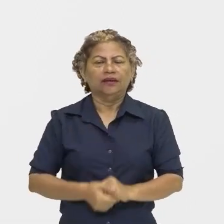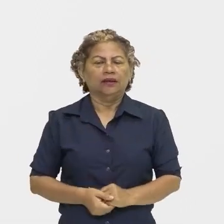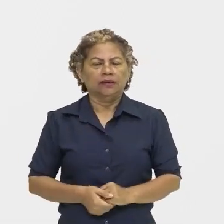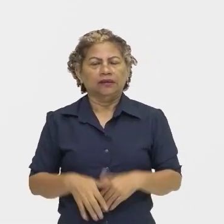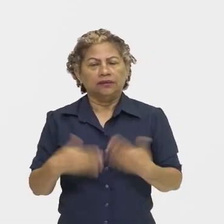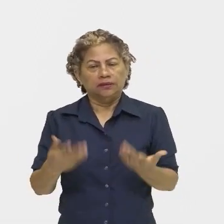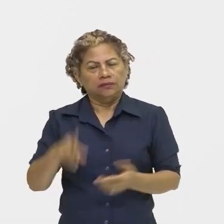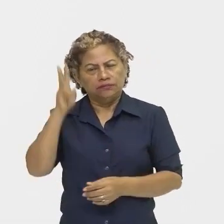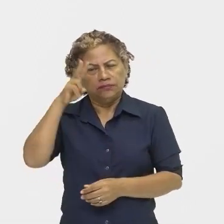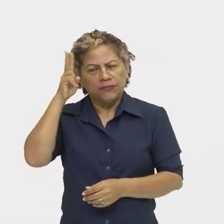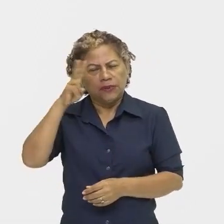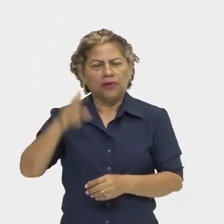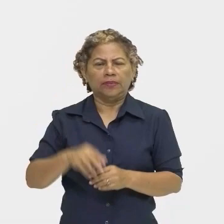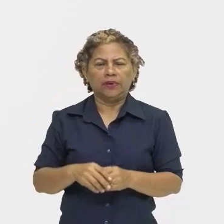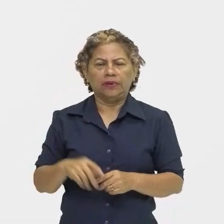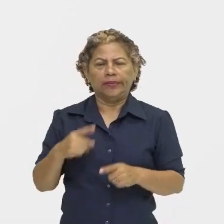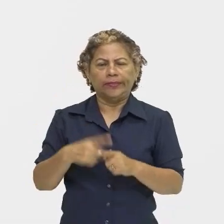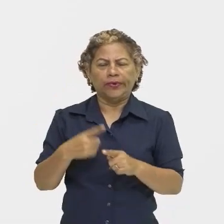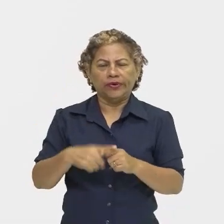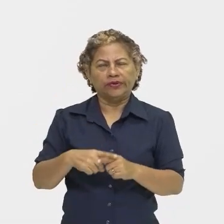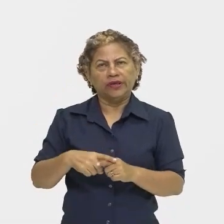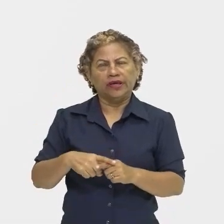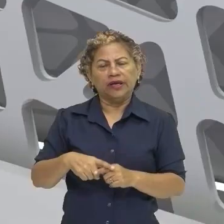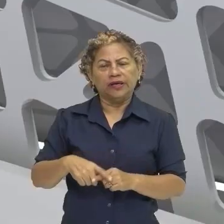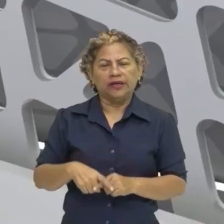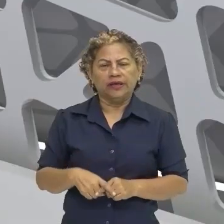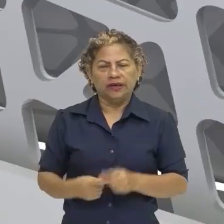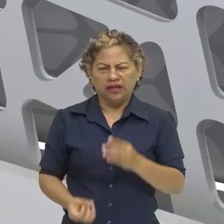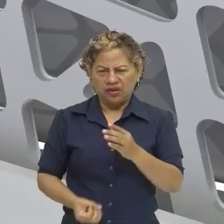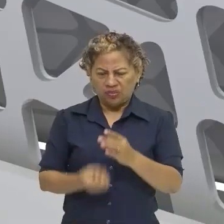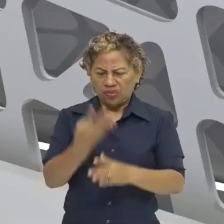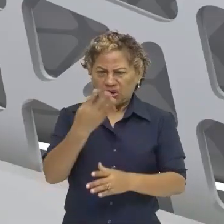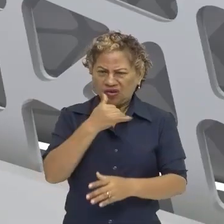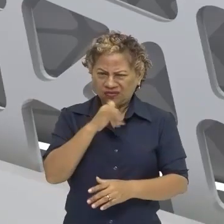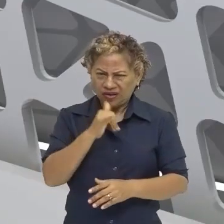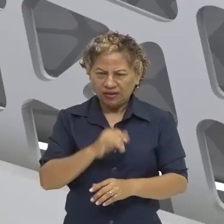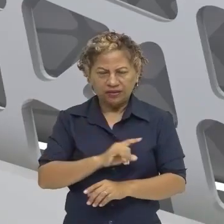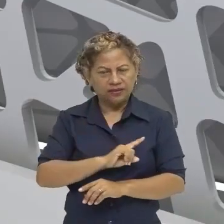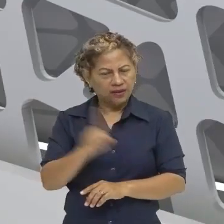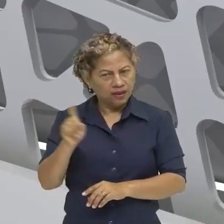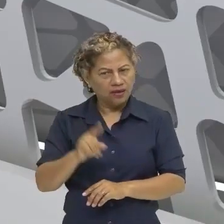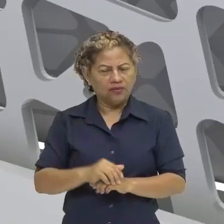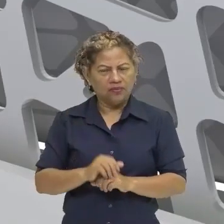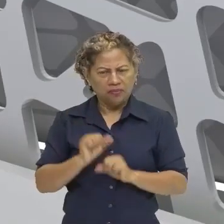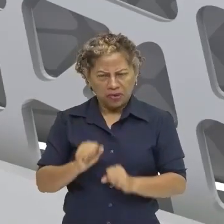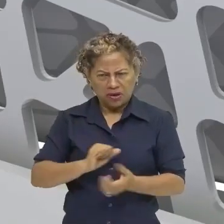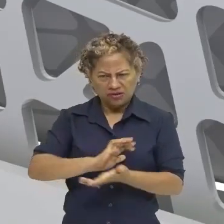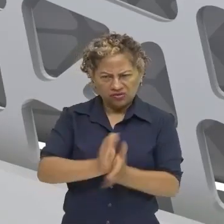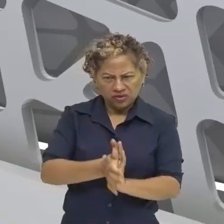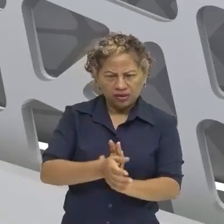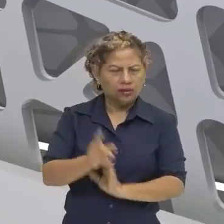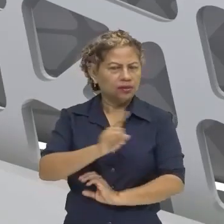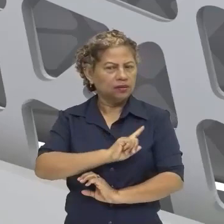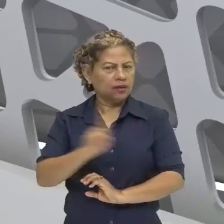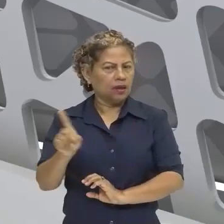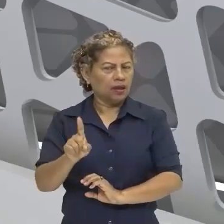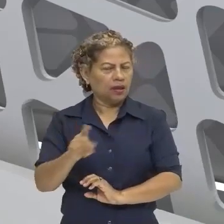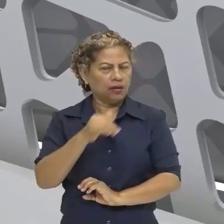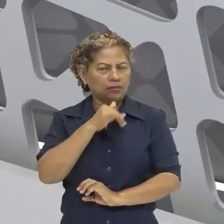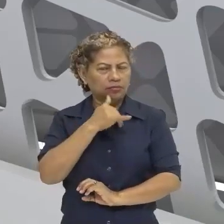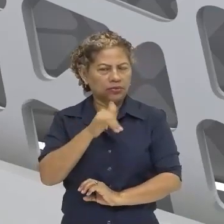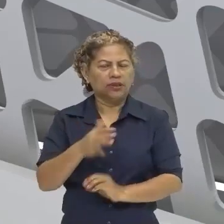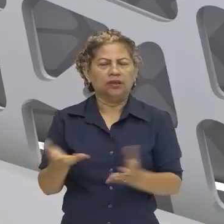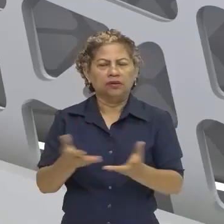lembrar sempre que a energia não pode ser criada e nem destruída. Aí agora nós temos aí